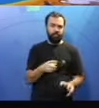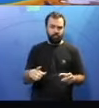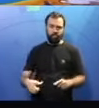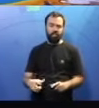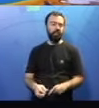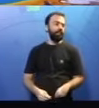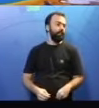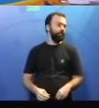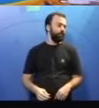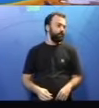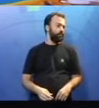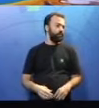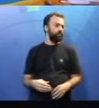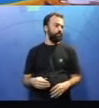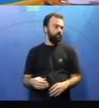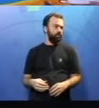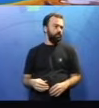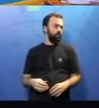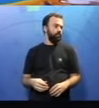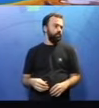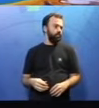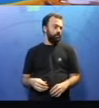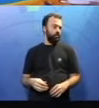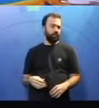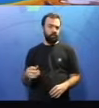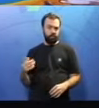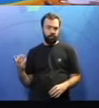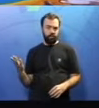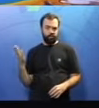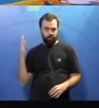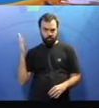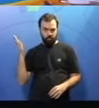Outros tipos de bactérias